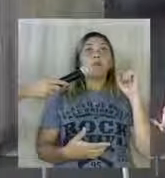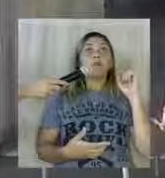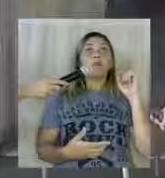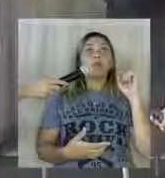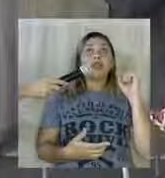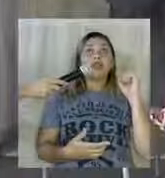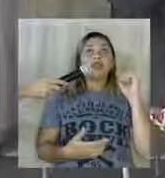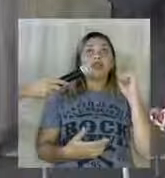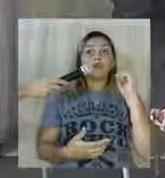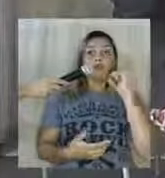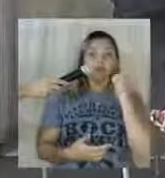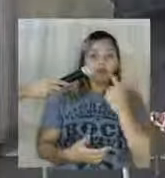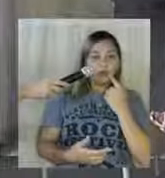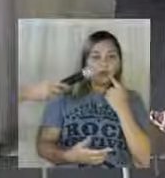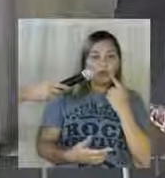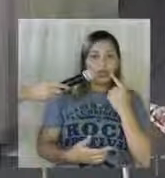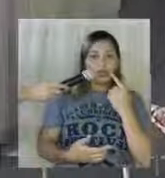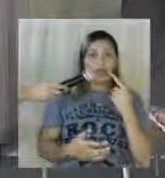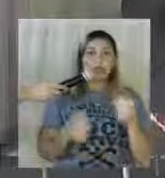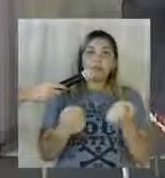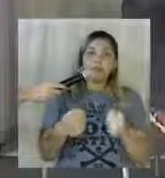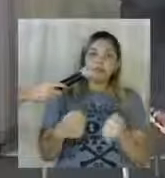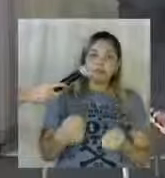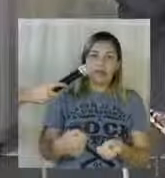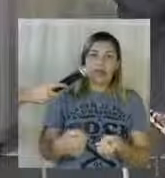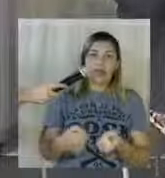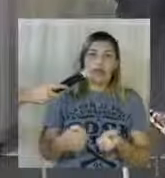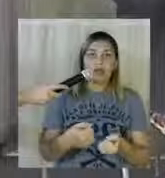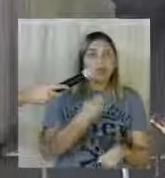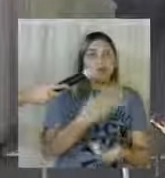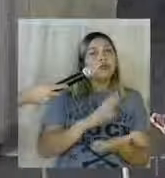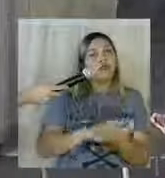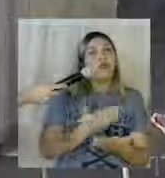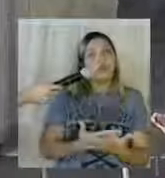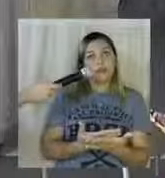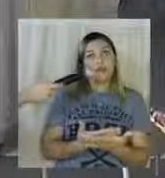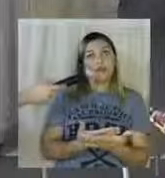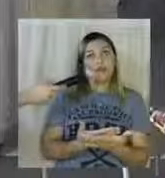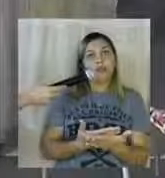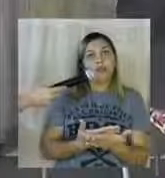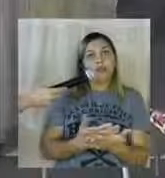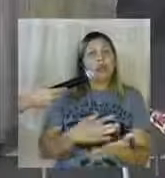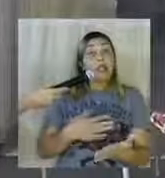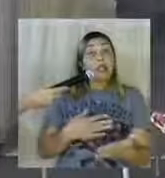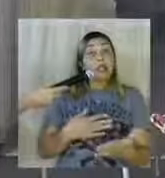Então, o surdo, ele precisa de bons intérpretes.